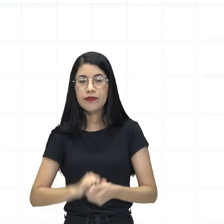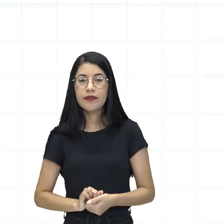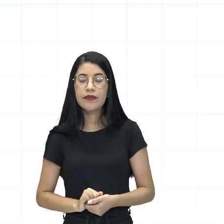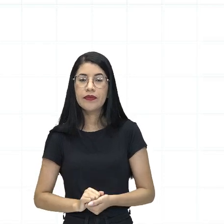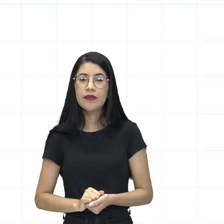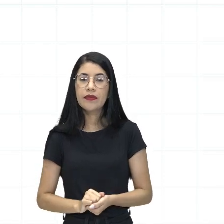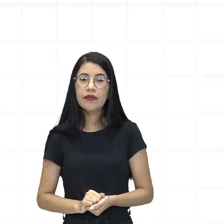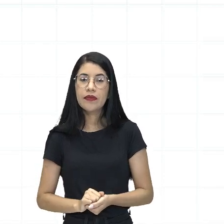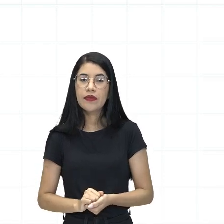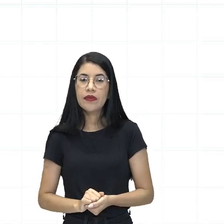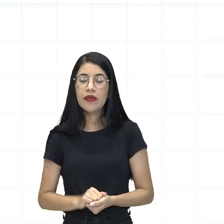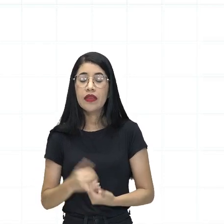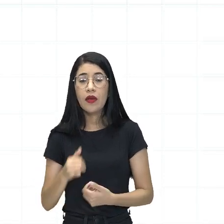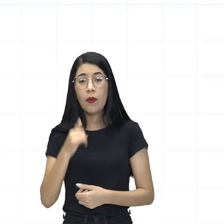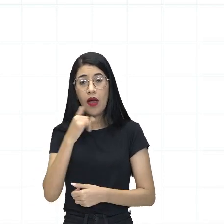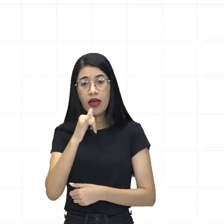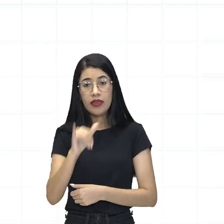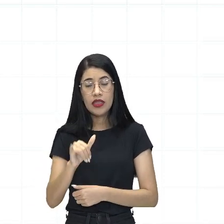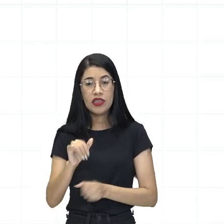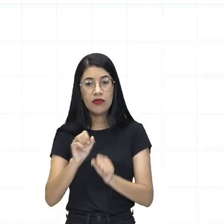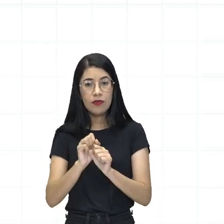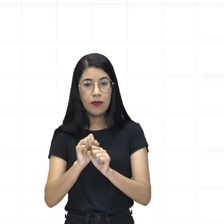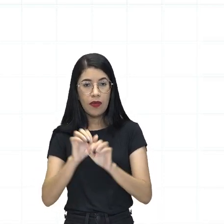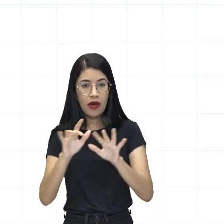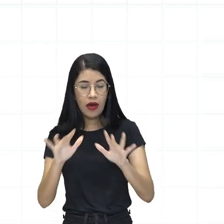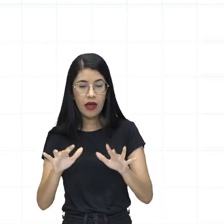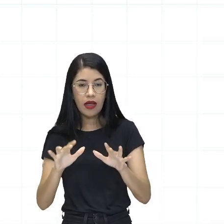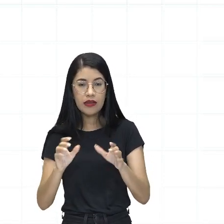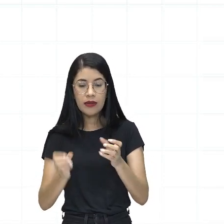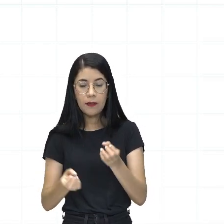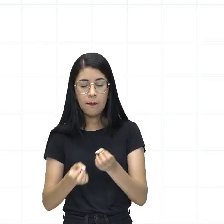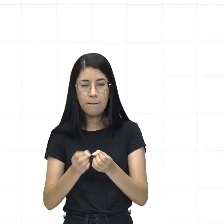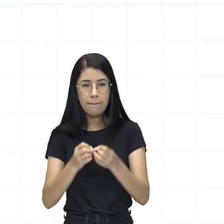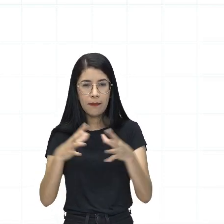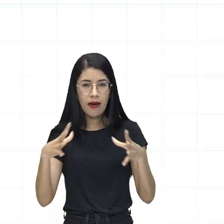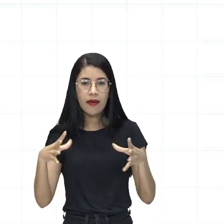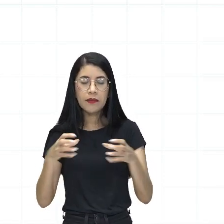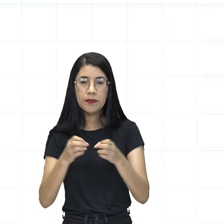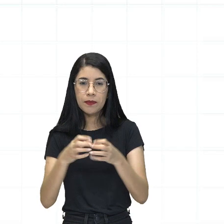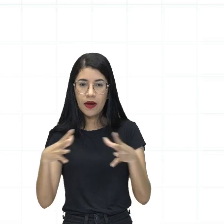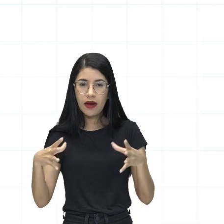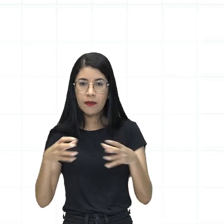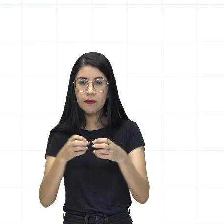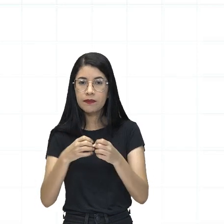modo, parte da energia que é liberada durante a explosão,